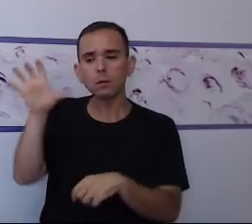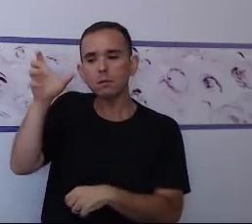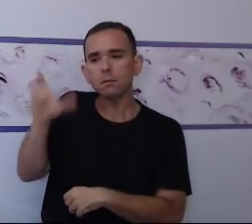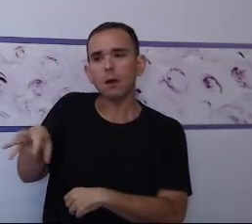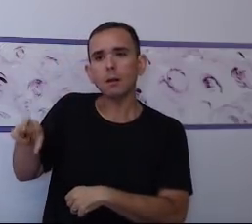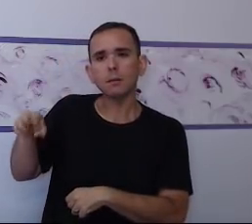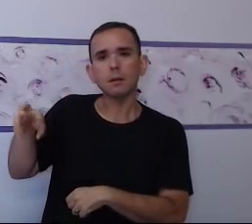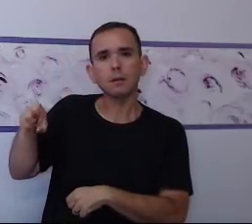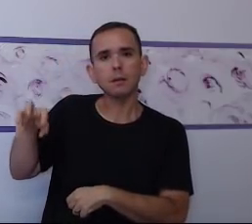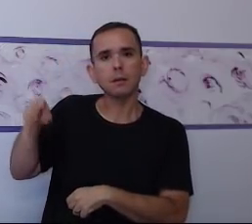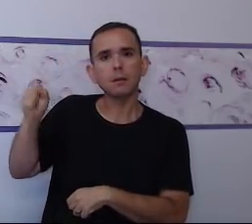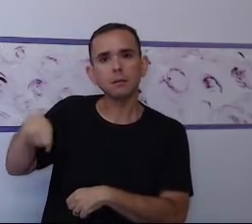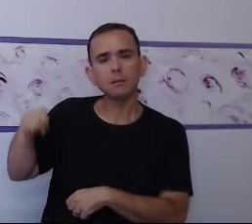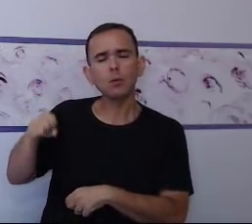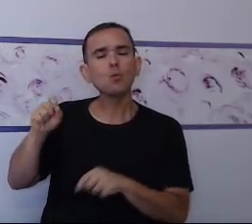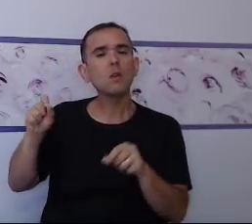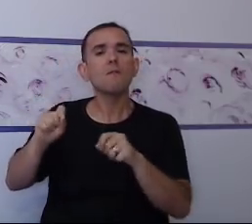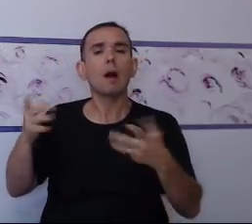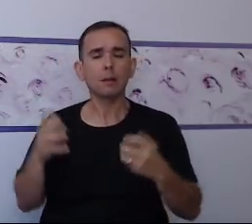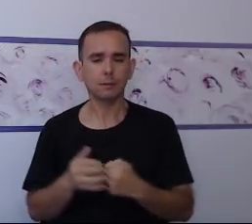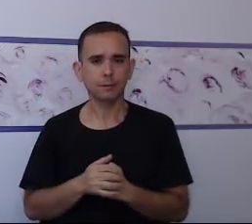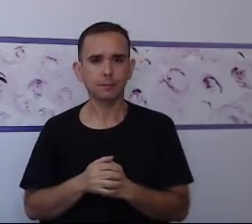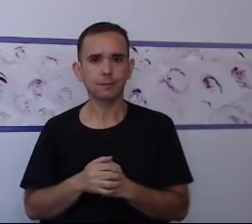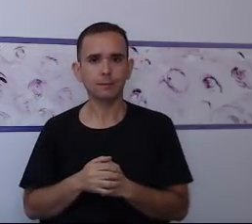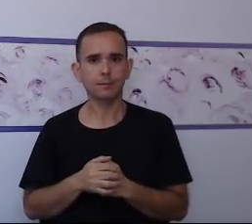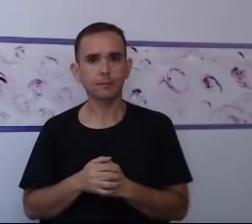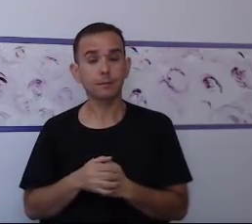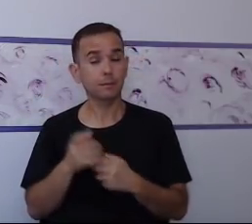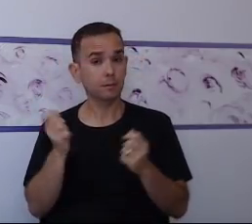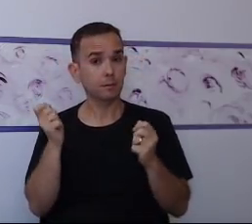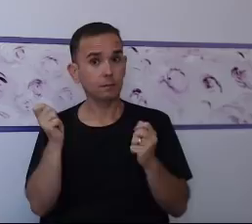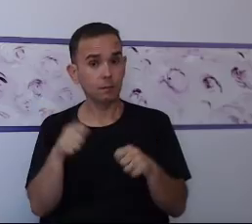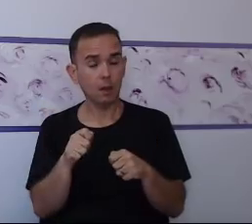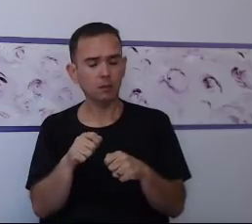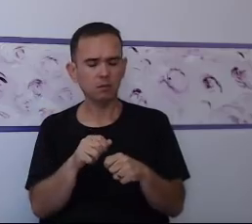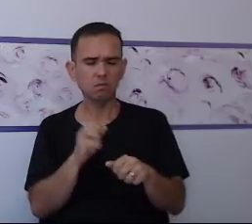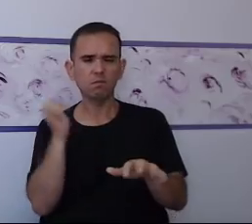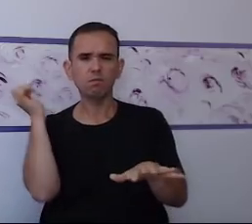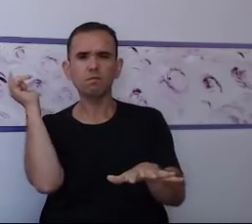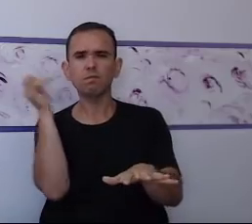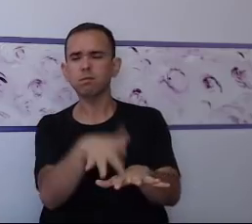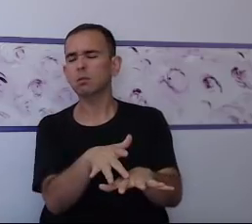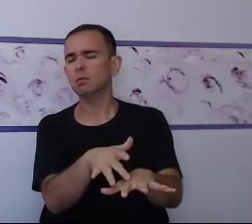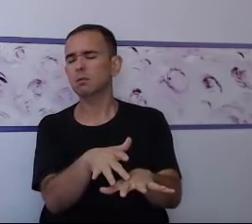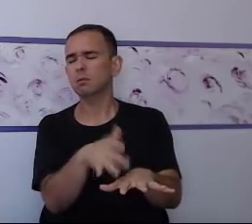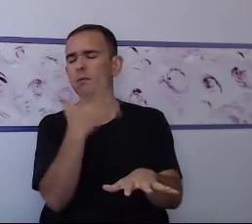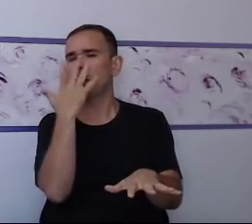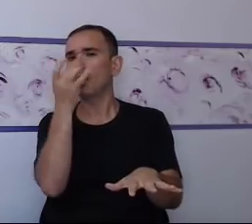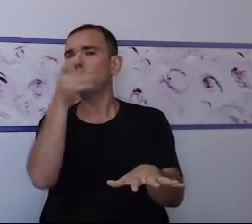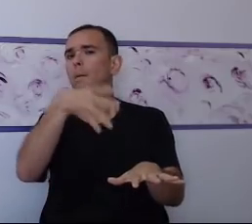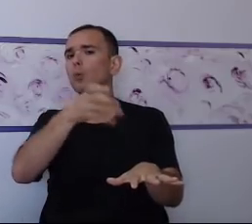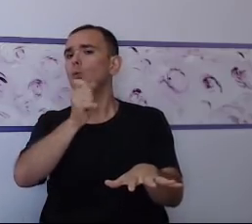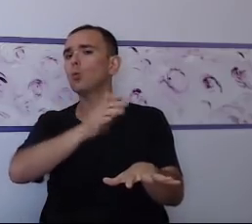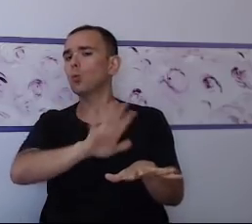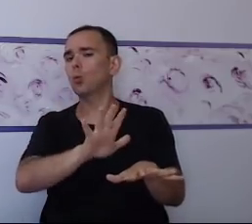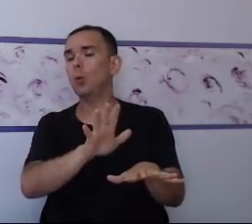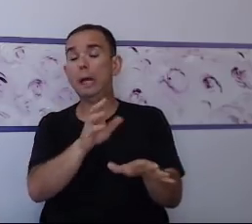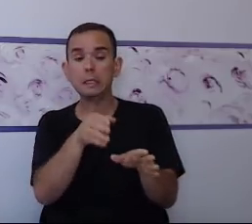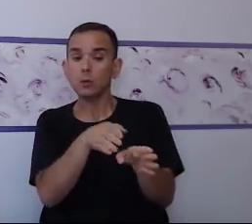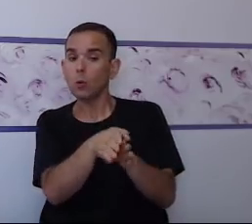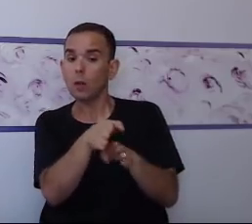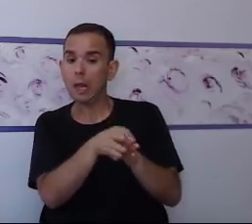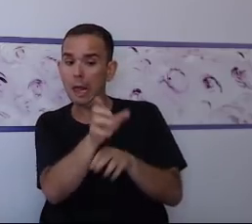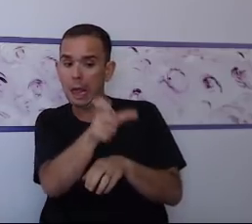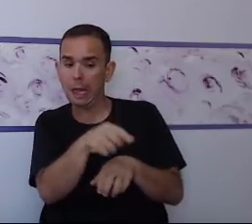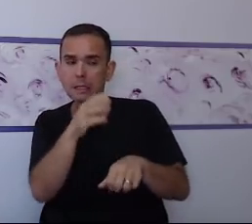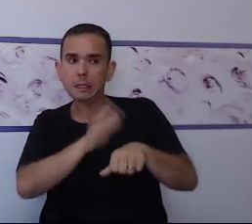do meu corpo, né? Então, o que eu faço? Eu meio que me recuso a usar o lado lesado, que a gente diz. Então, assim, a gente orienta que